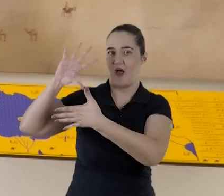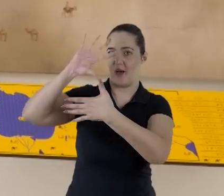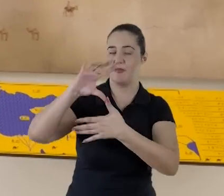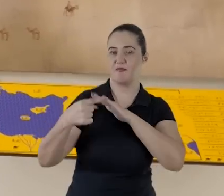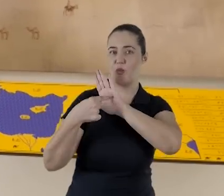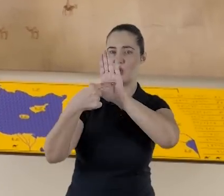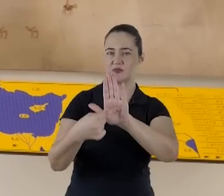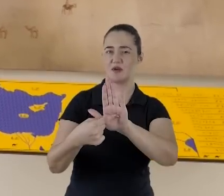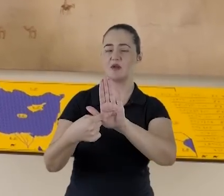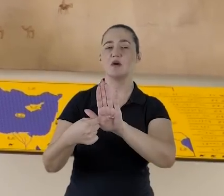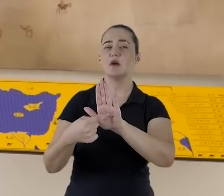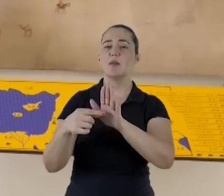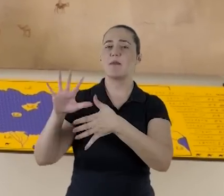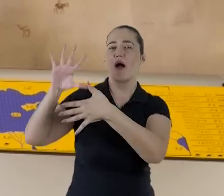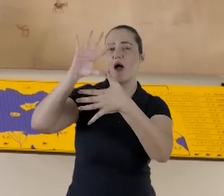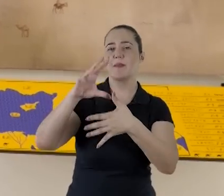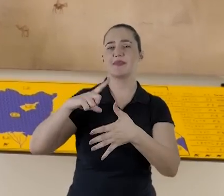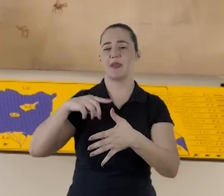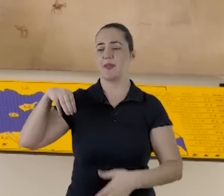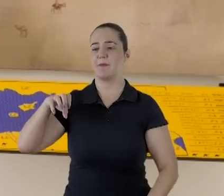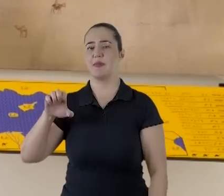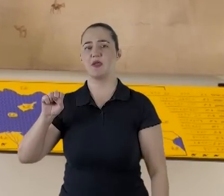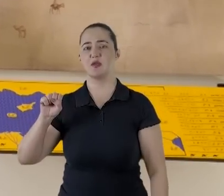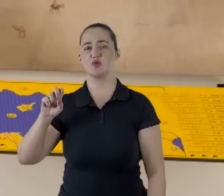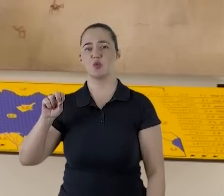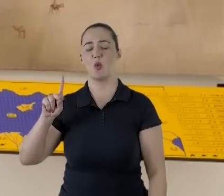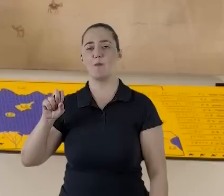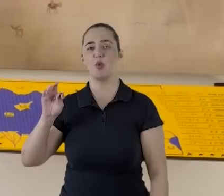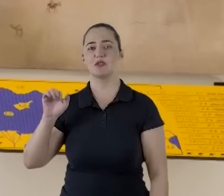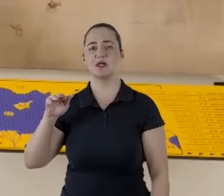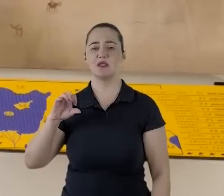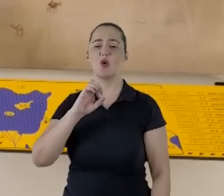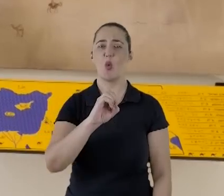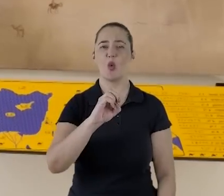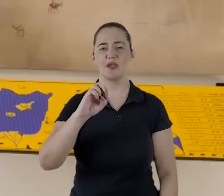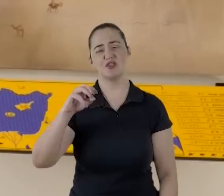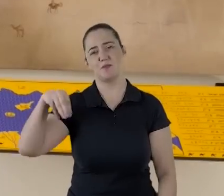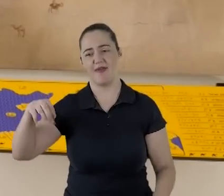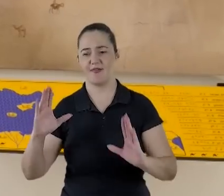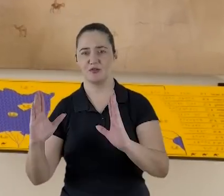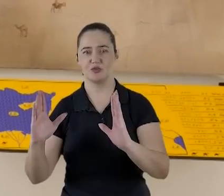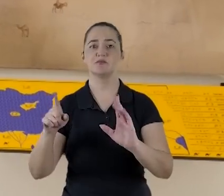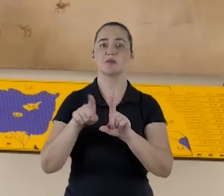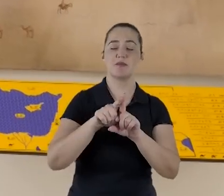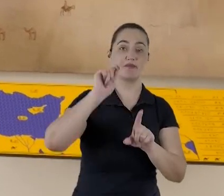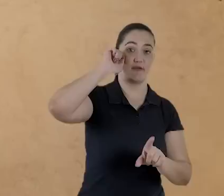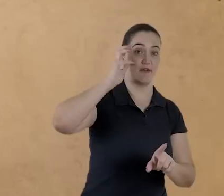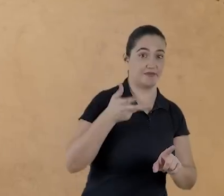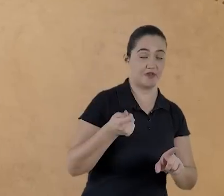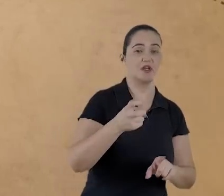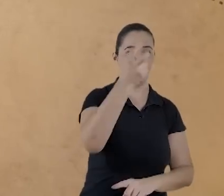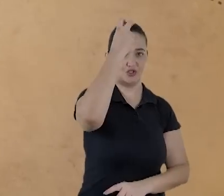estou falando. Um mapa que pega a Mesopotâmia, o Oriente Médio, parte do Mediterrâneo e também da África do Egito. Você